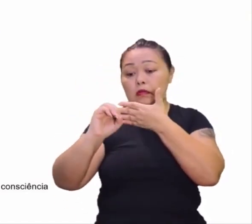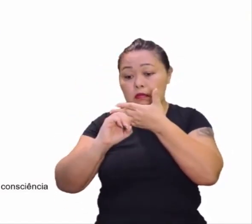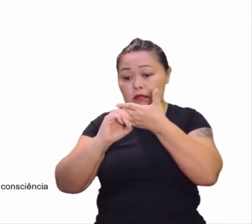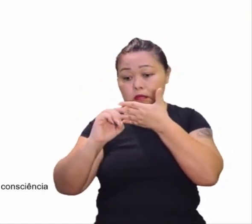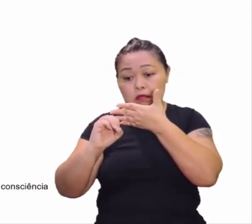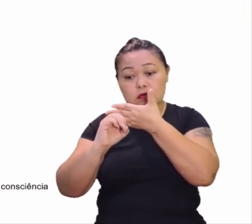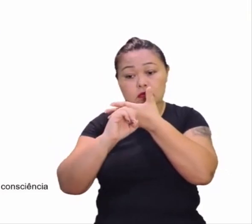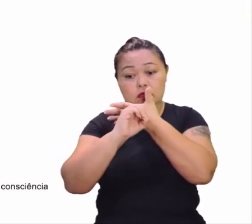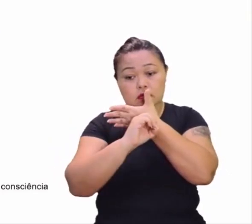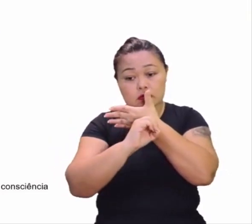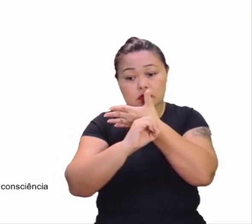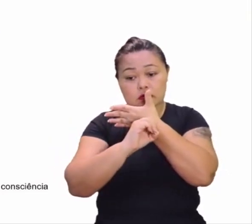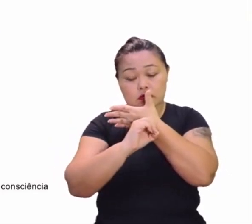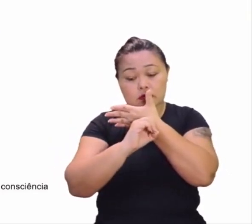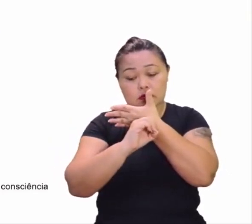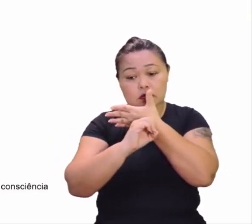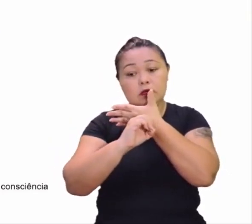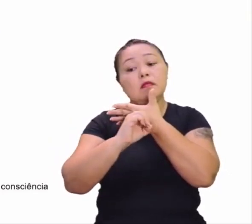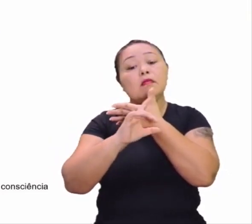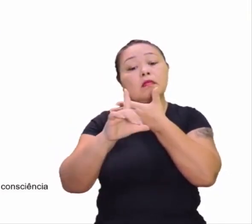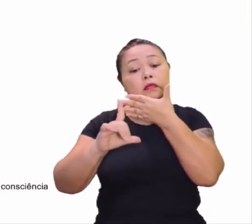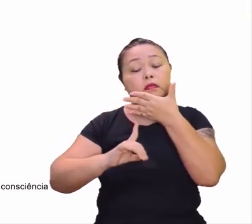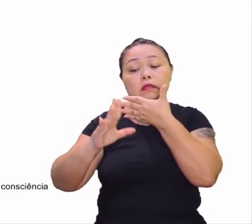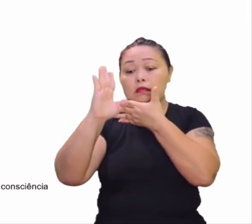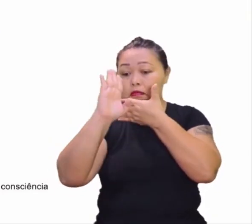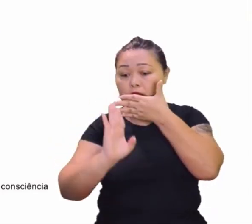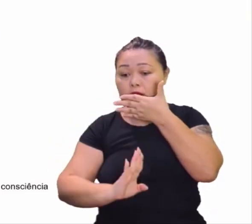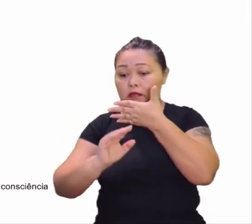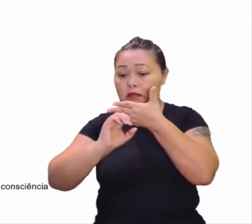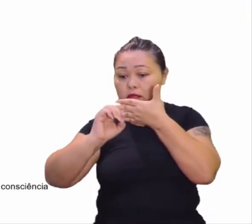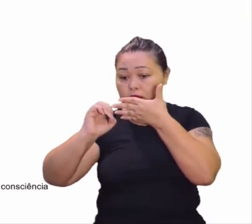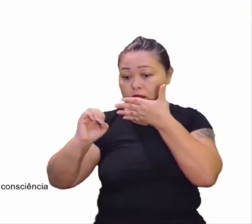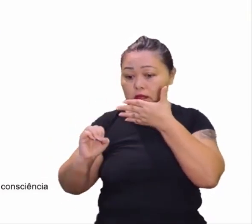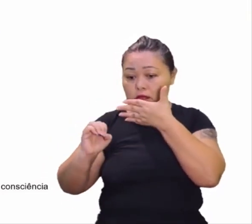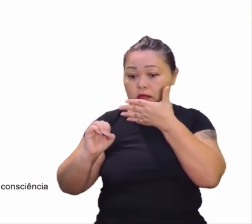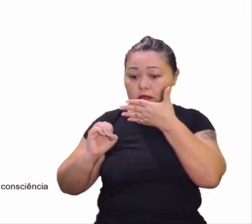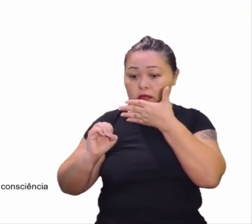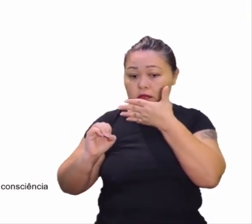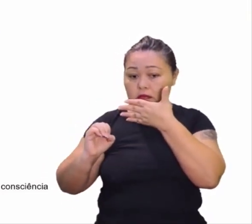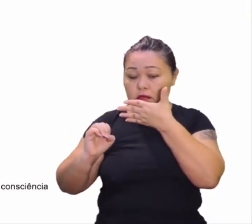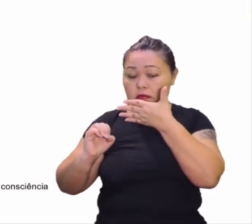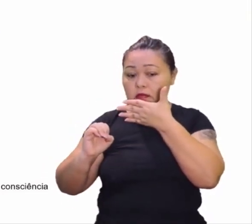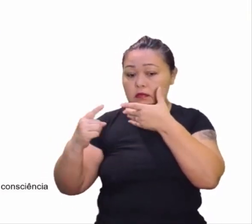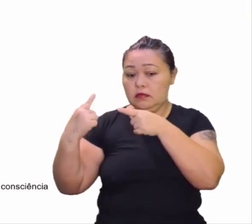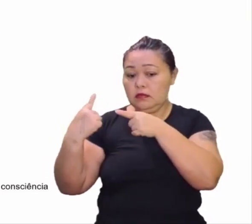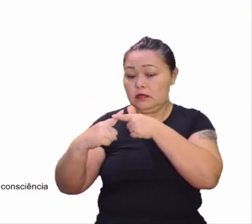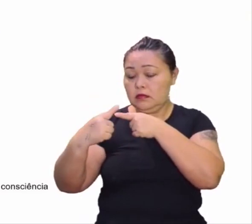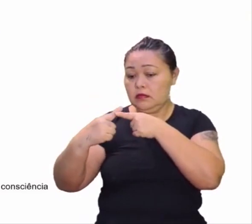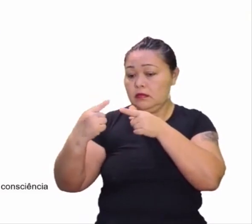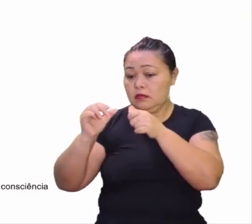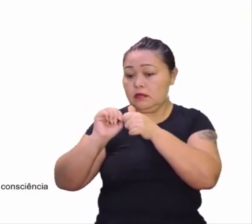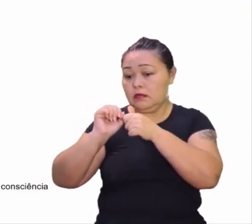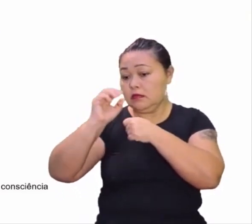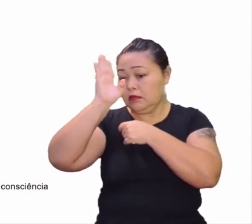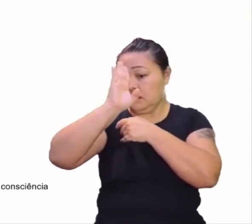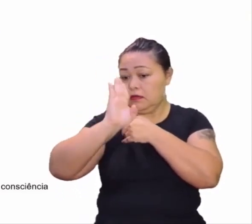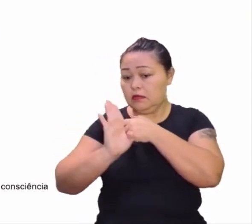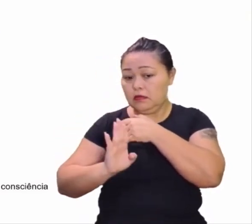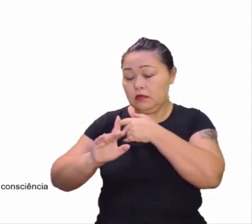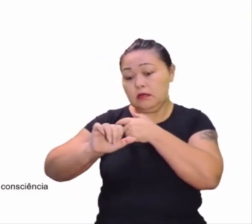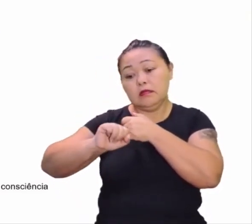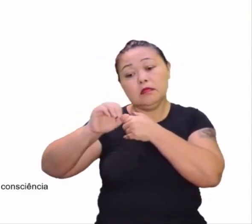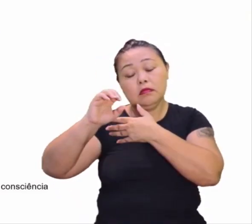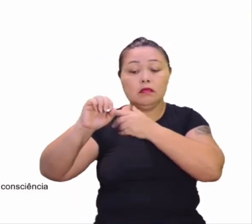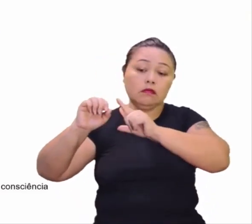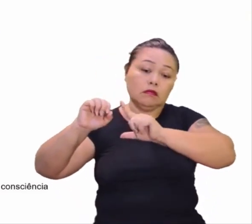Brasil. Em relação ao meridiano de Greenwich. Certo? Ela está localizada no oeste do Brasil, porque se a gente for analisar o Brasil, o leste do Brasil está